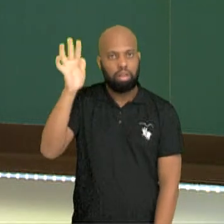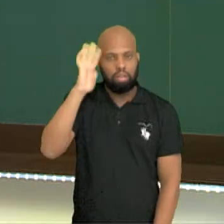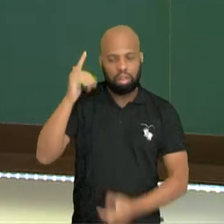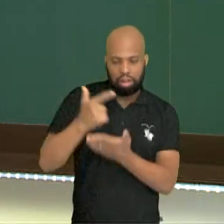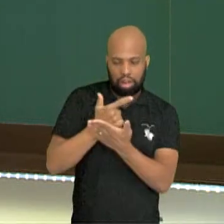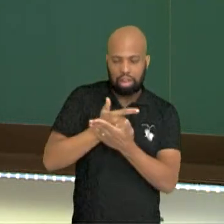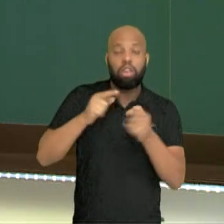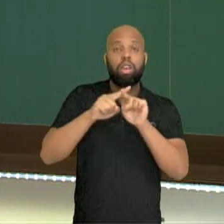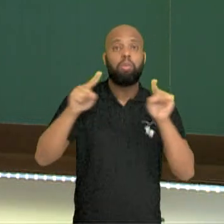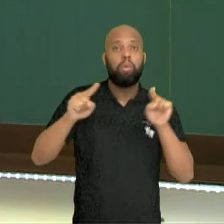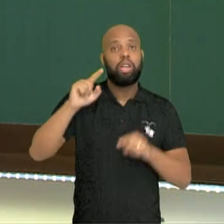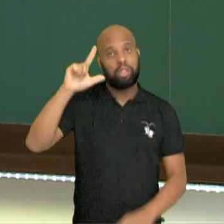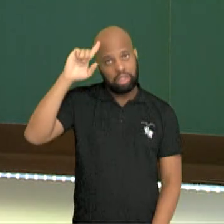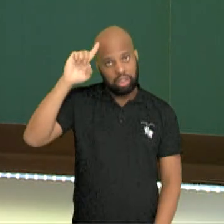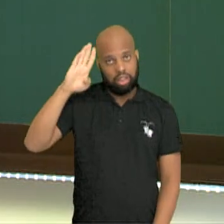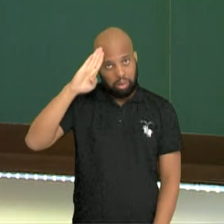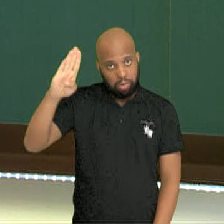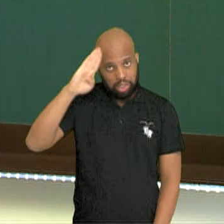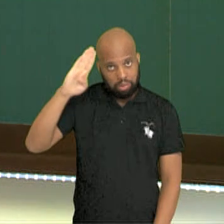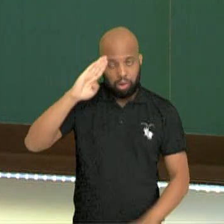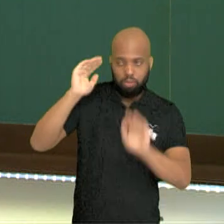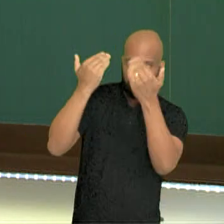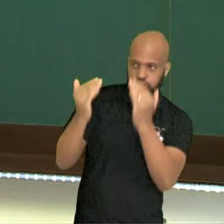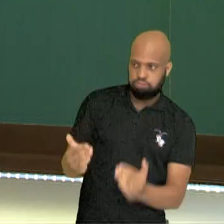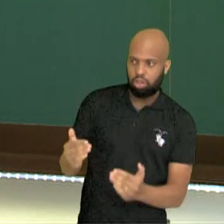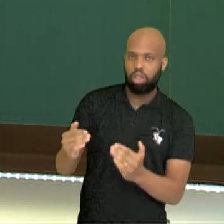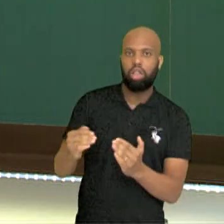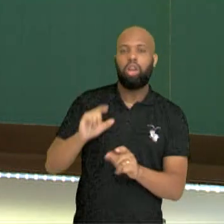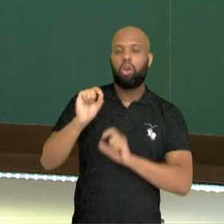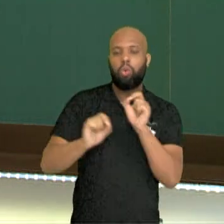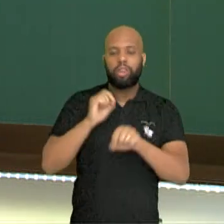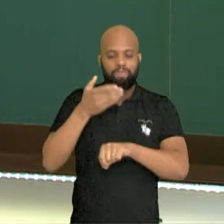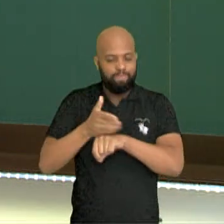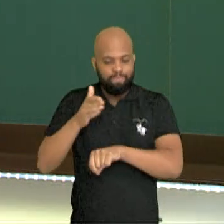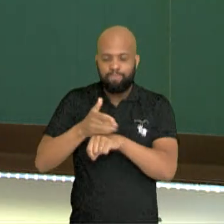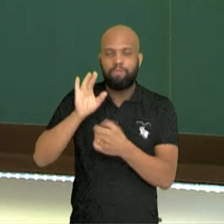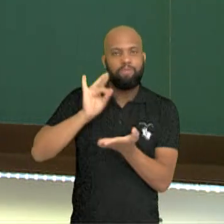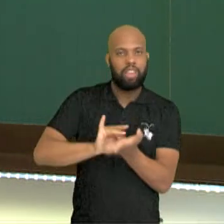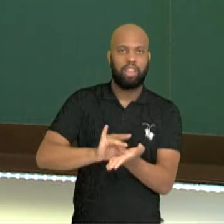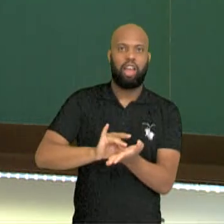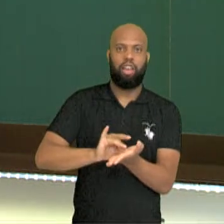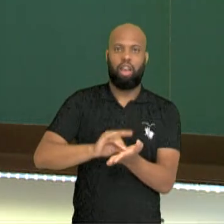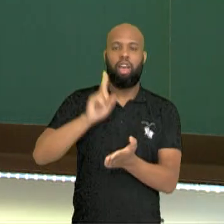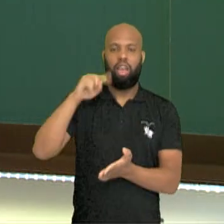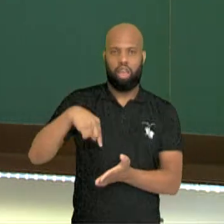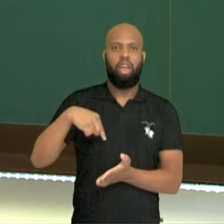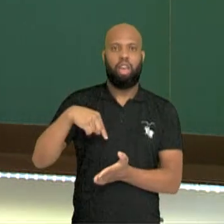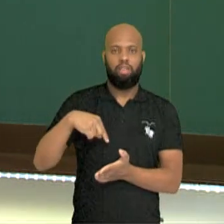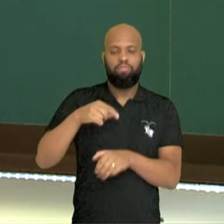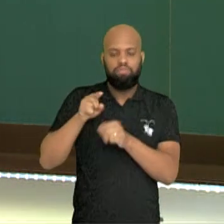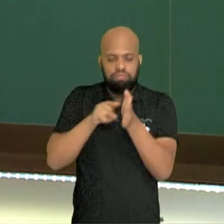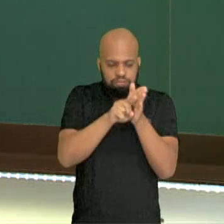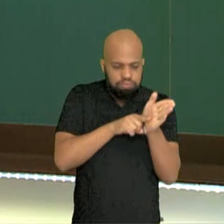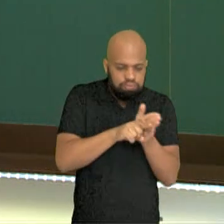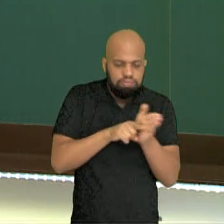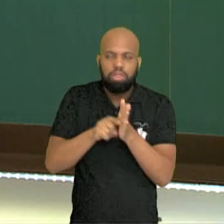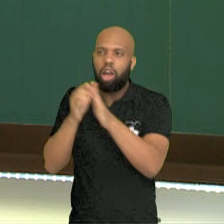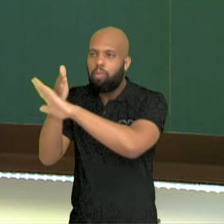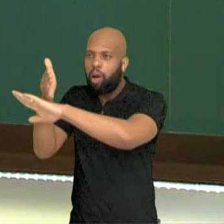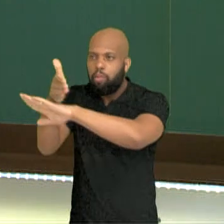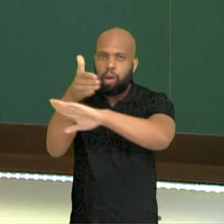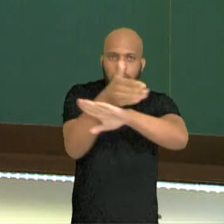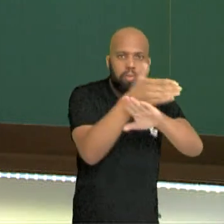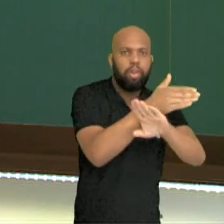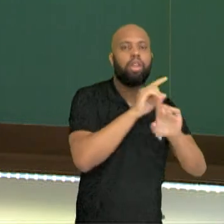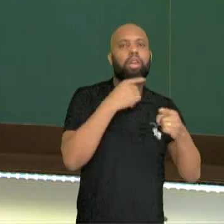mas principalmente de uma análise prática, da praxis, da questão, de uma pesquisa de campo. Sociologia